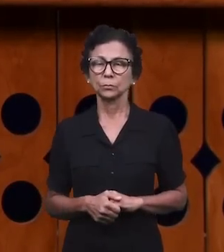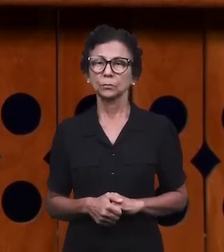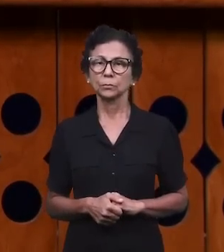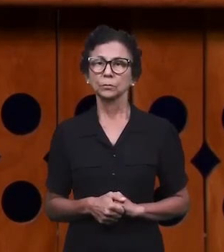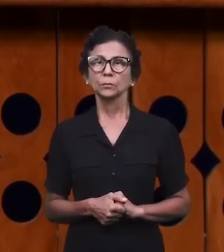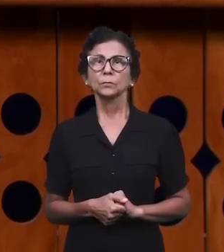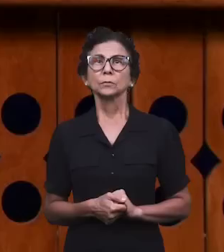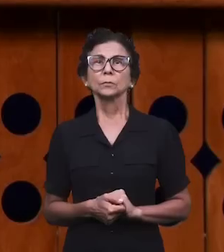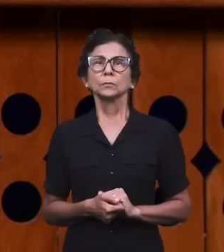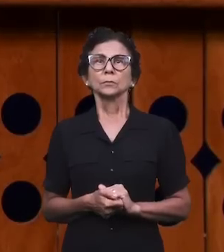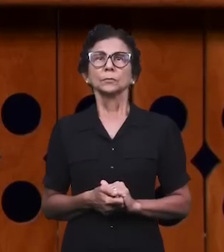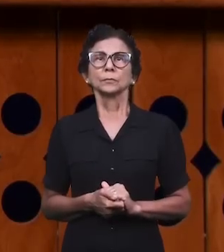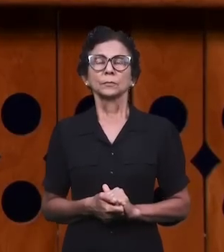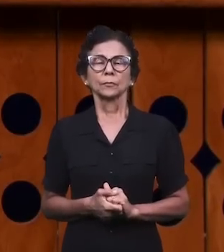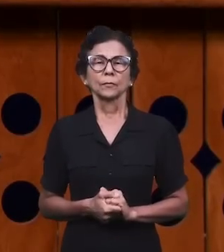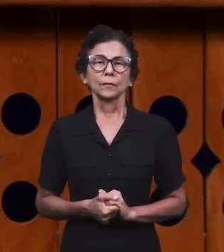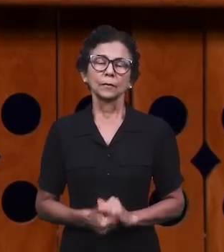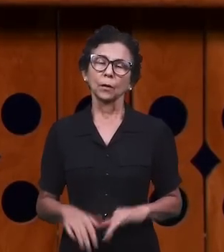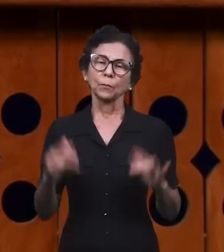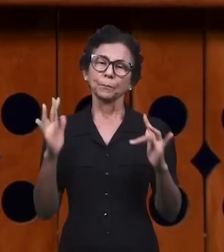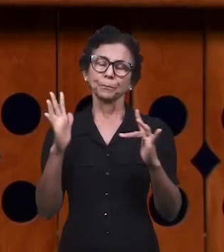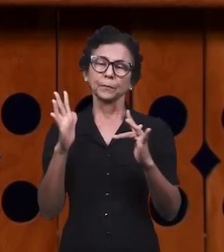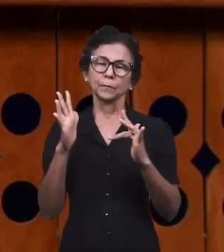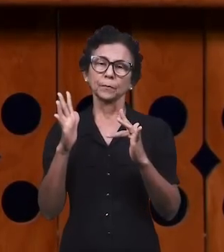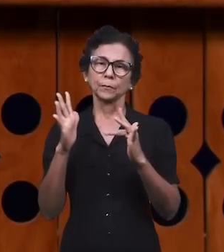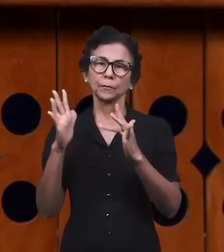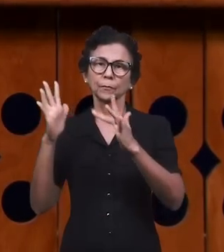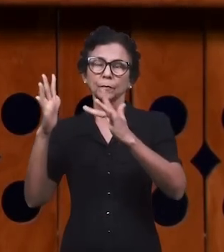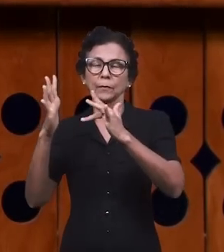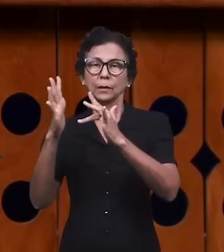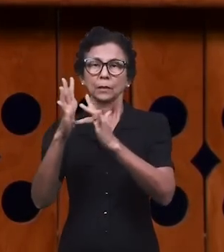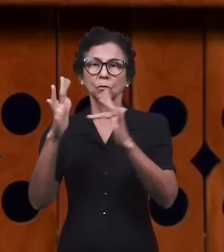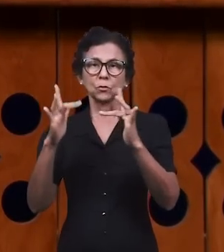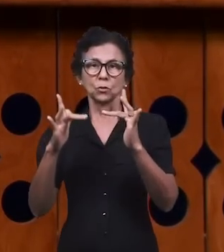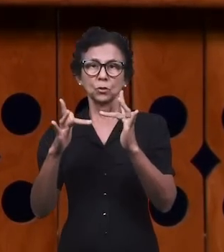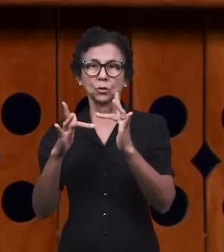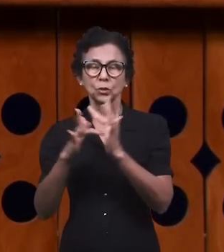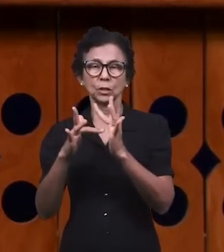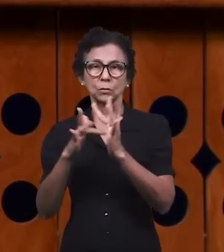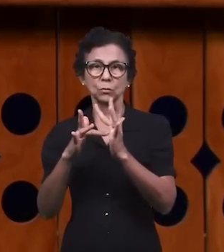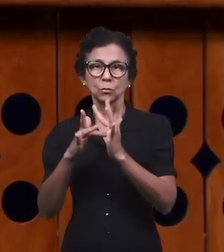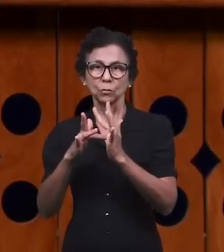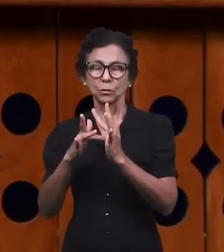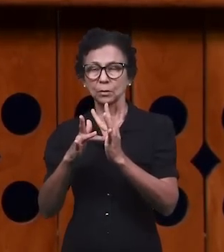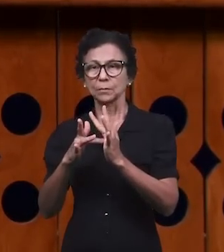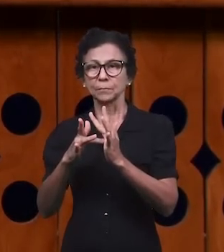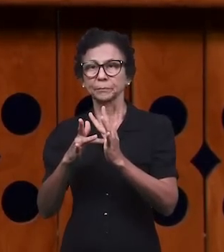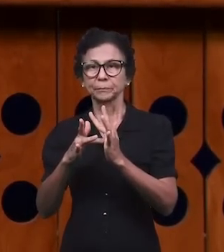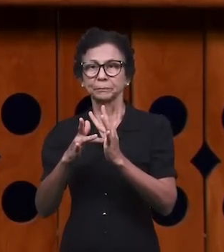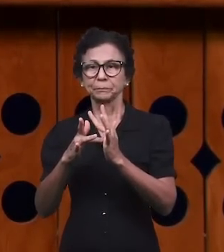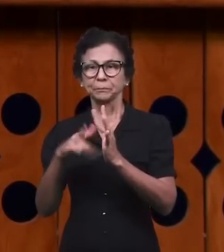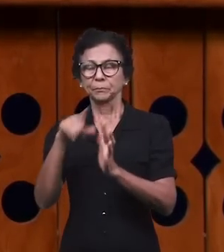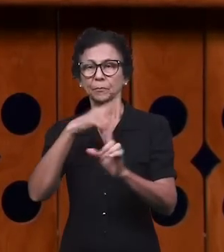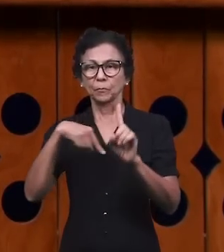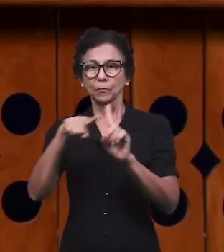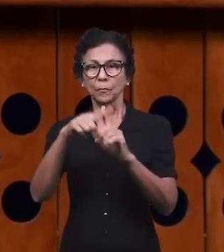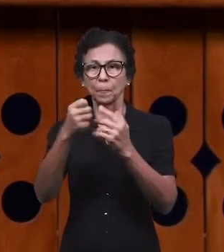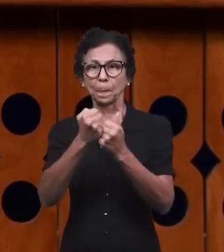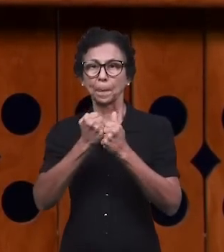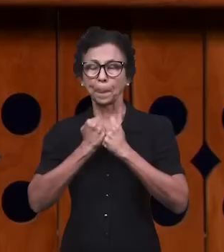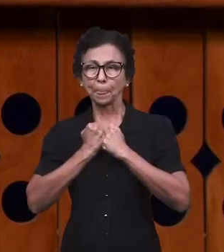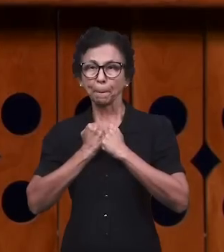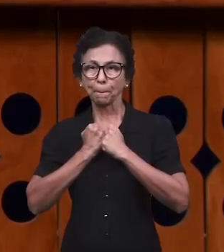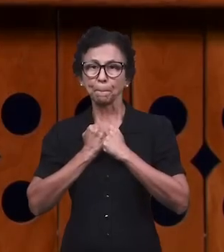Judá, ele é morto com um golpe do Espírito, porque foi o Espírito de Deus que tomou Sansão naquela hora. E foi